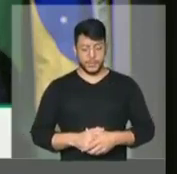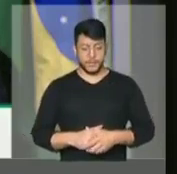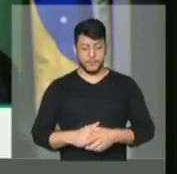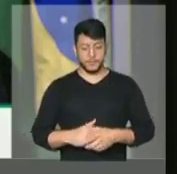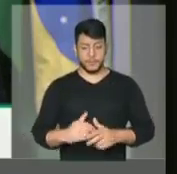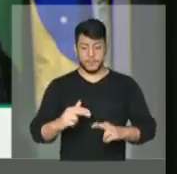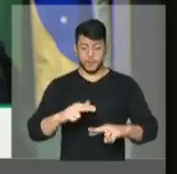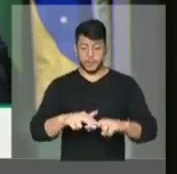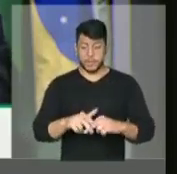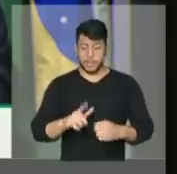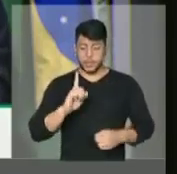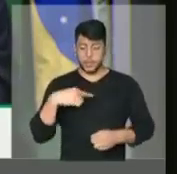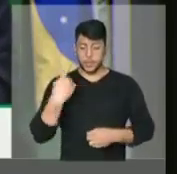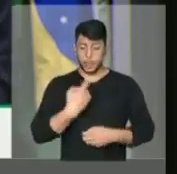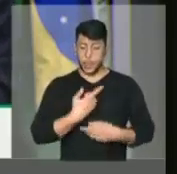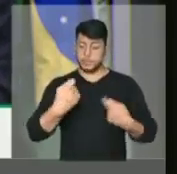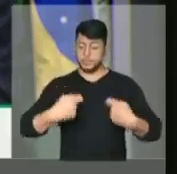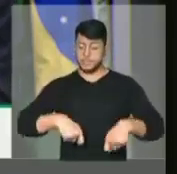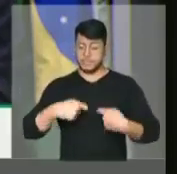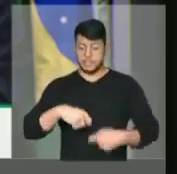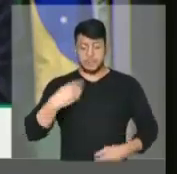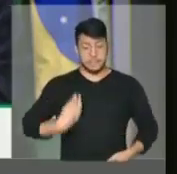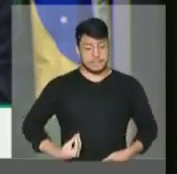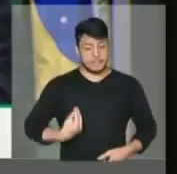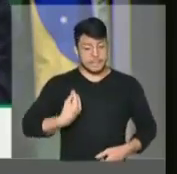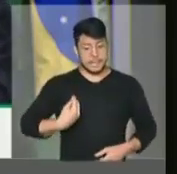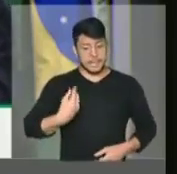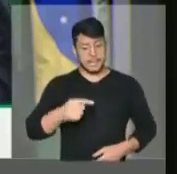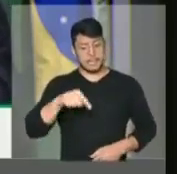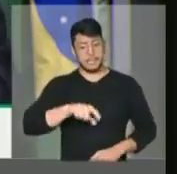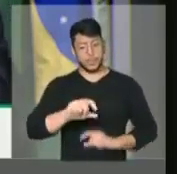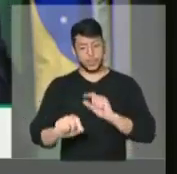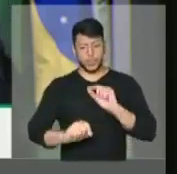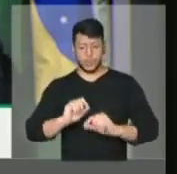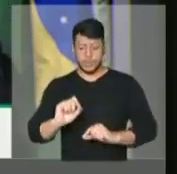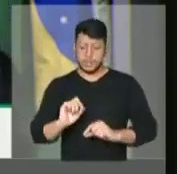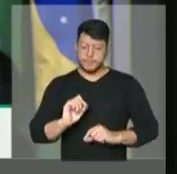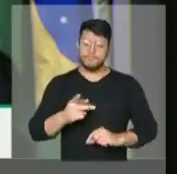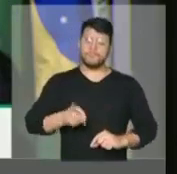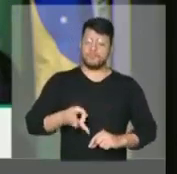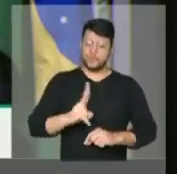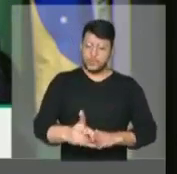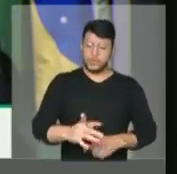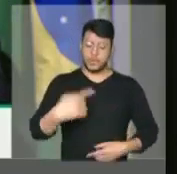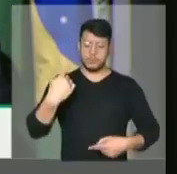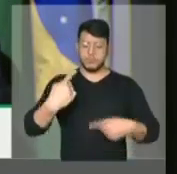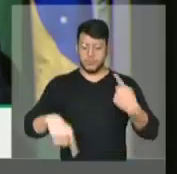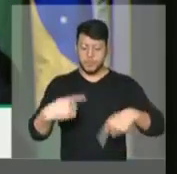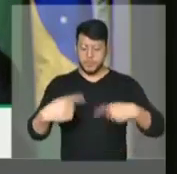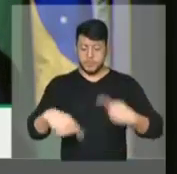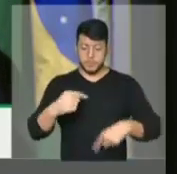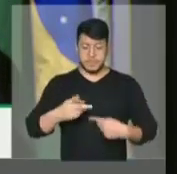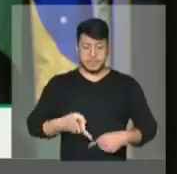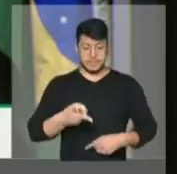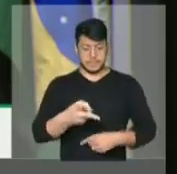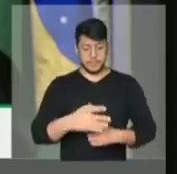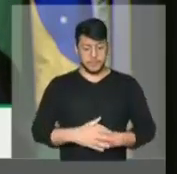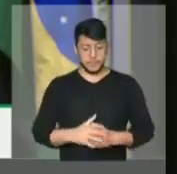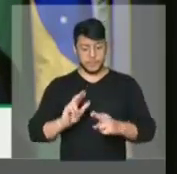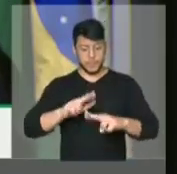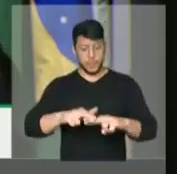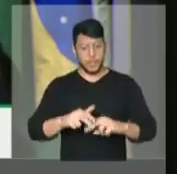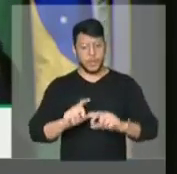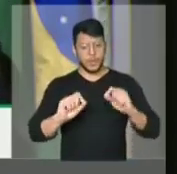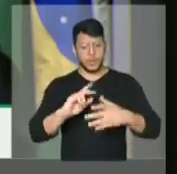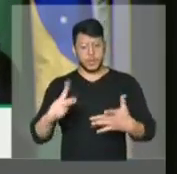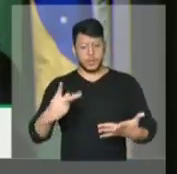deve se fazer presente como propulsora de debates, como sempre o faz. A retomada de